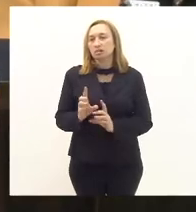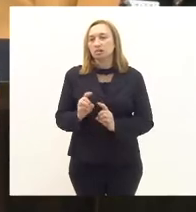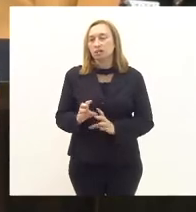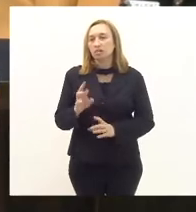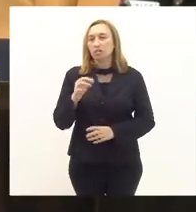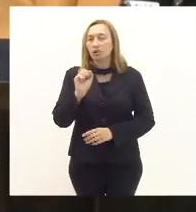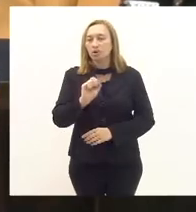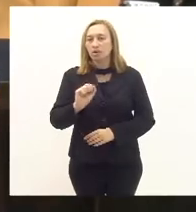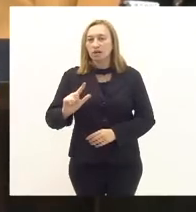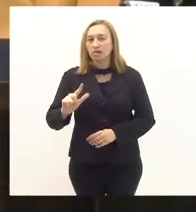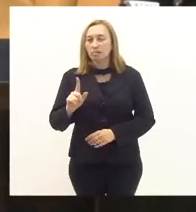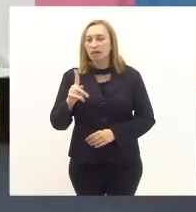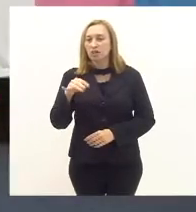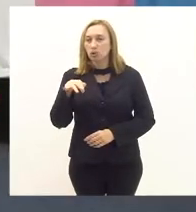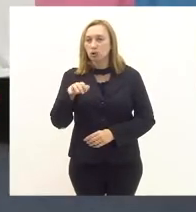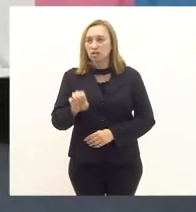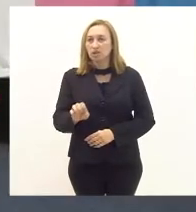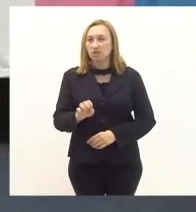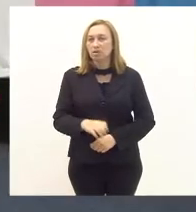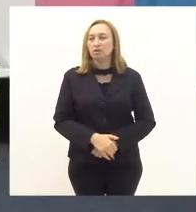Coronel Padrone.